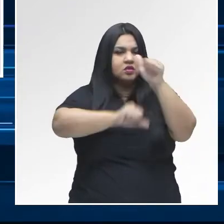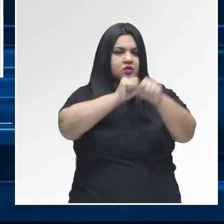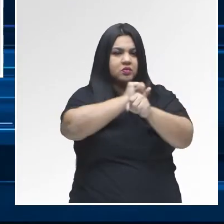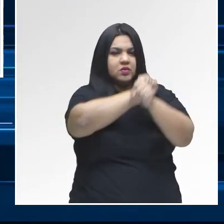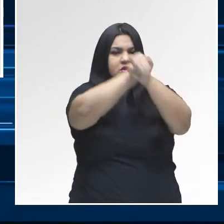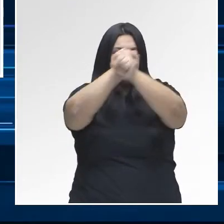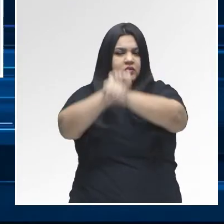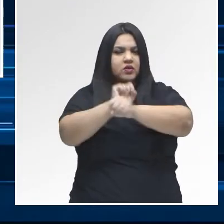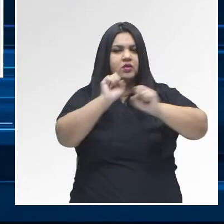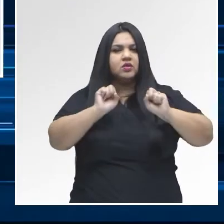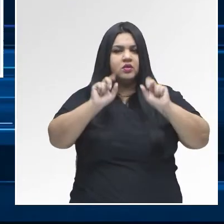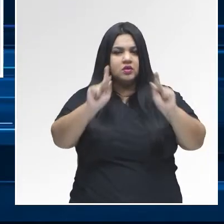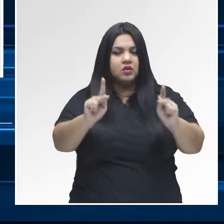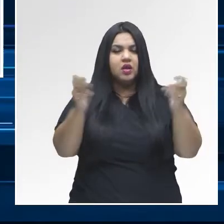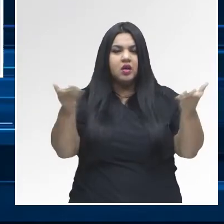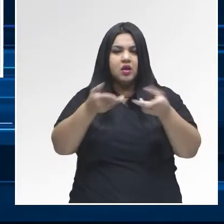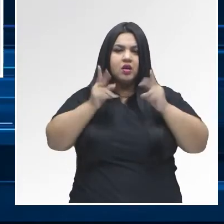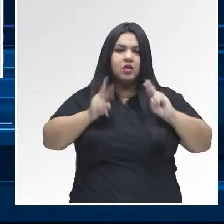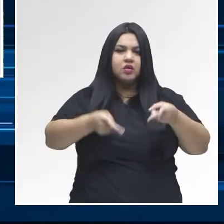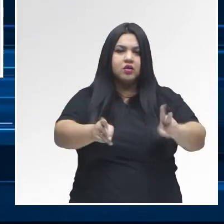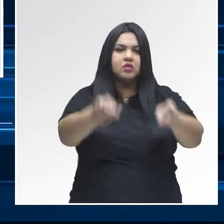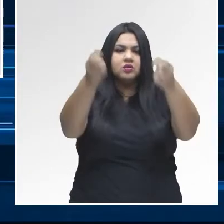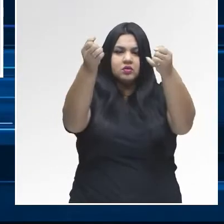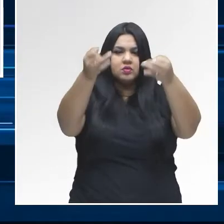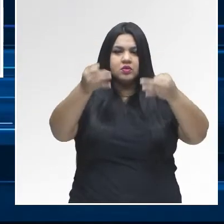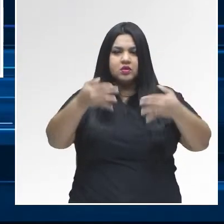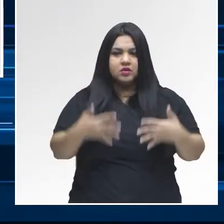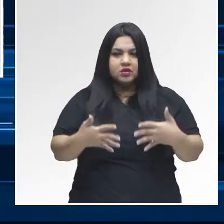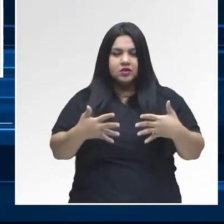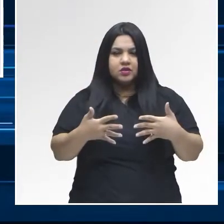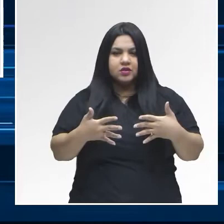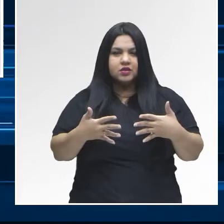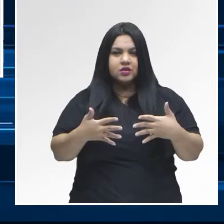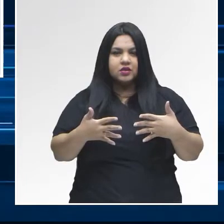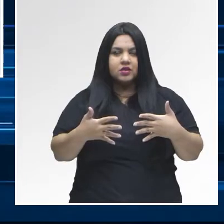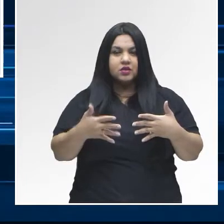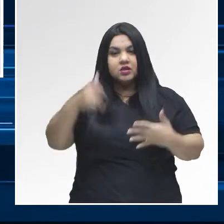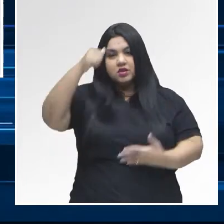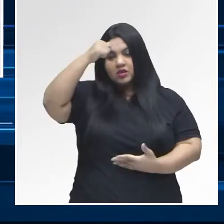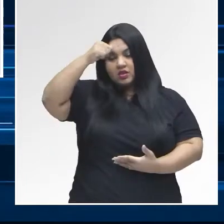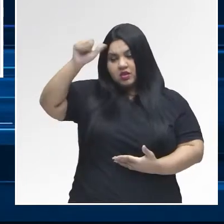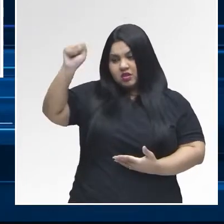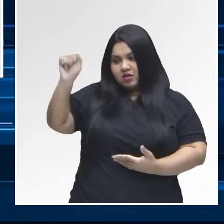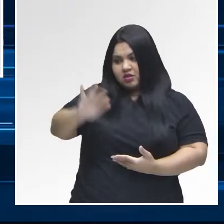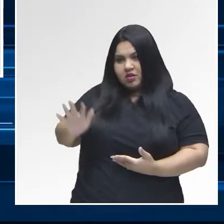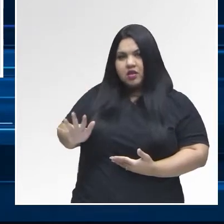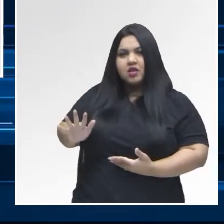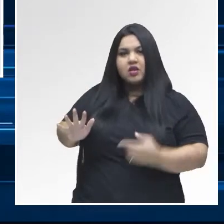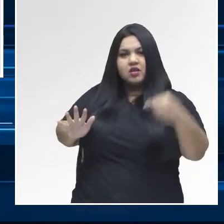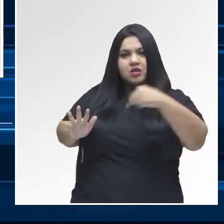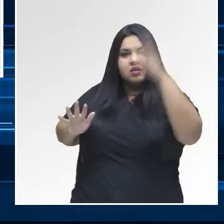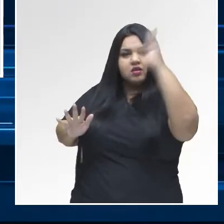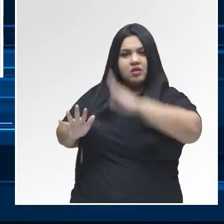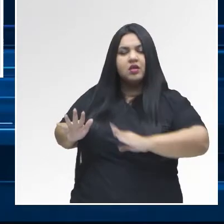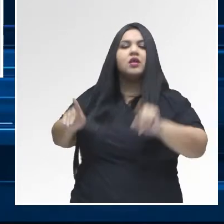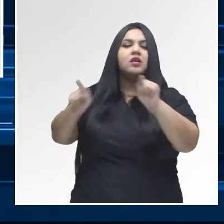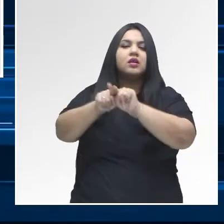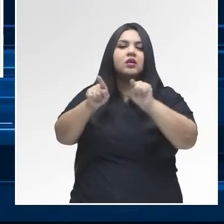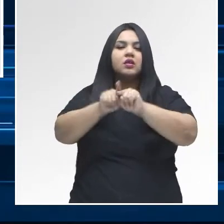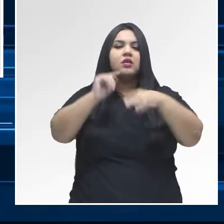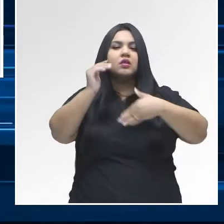ok? Nós vamos continuar falando ainda sobre essa questão dos africanos no Brasil e, claro, sobre o processo